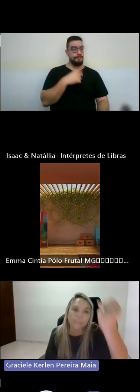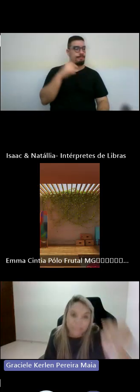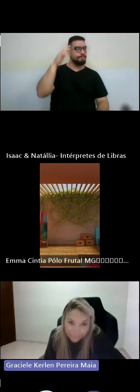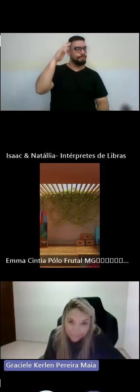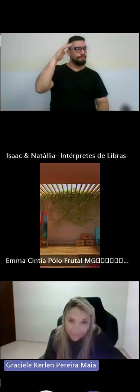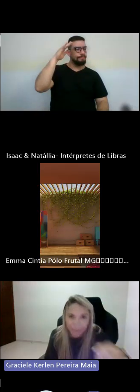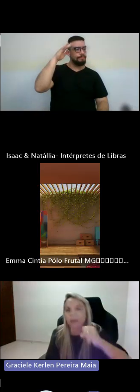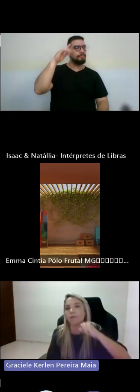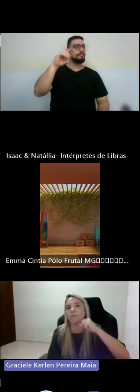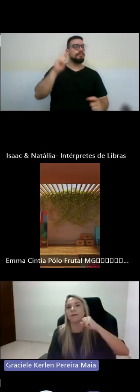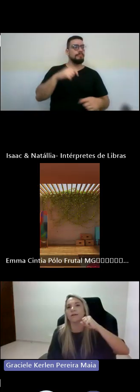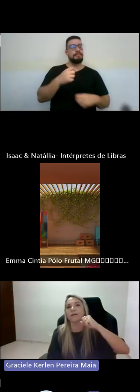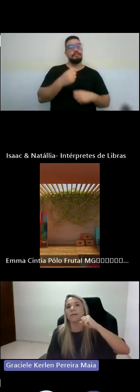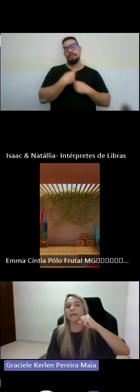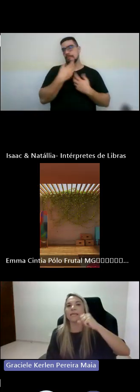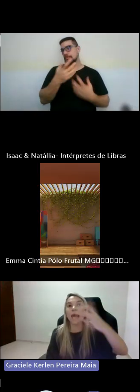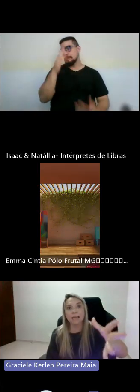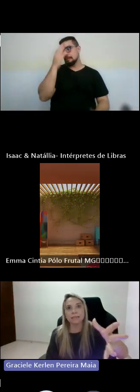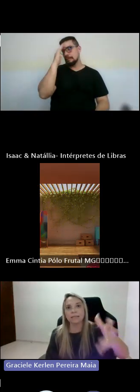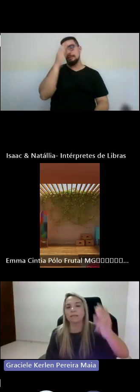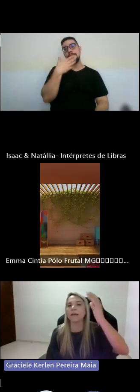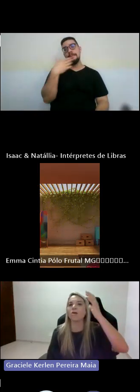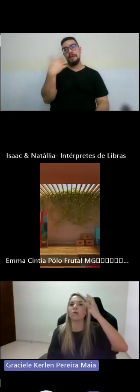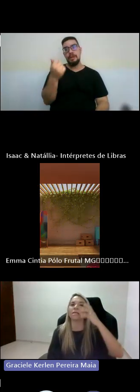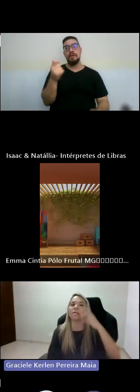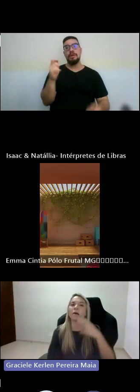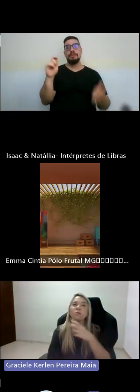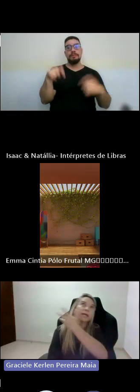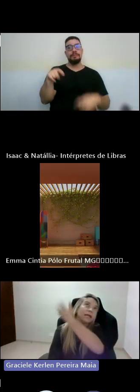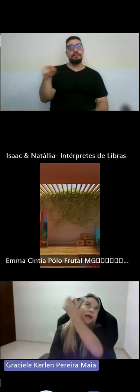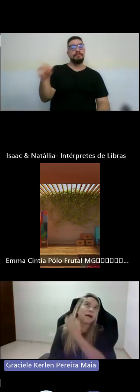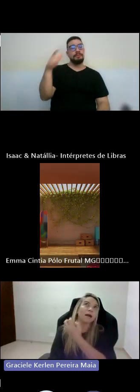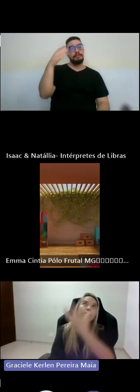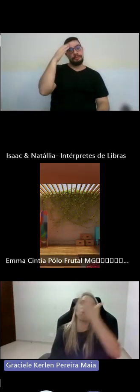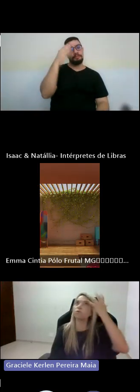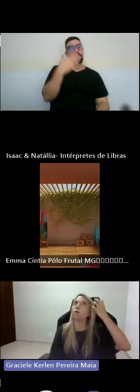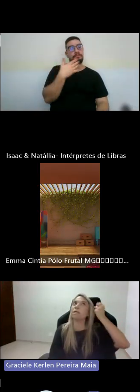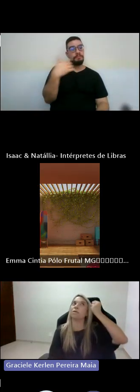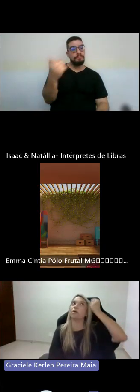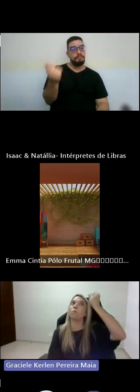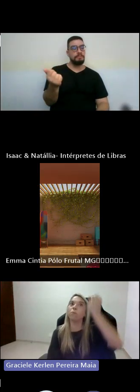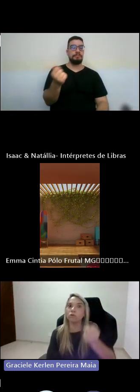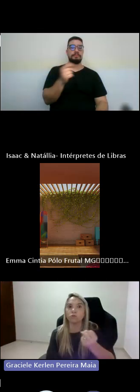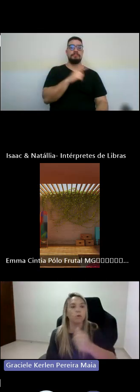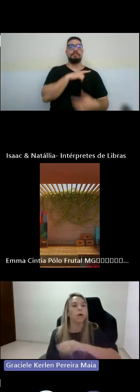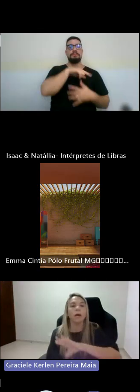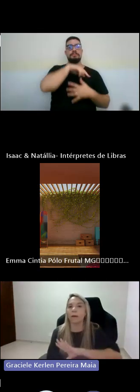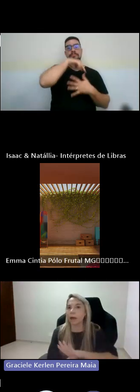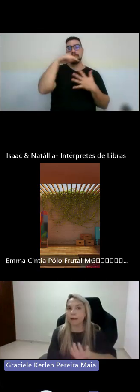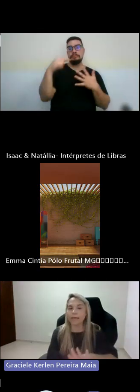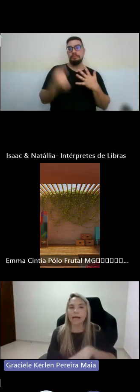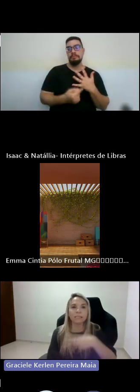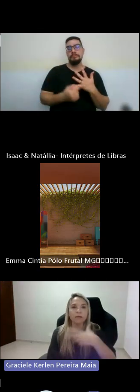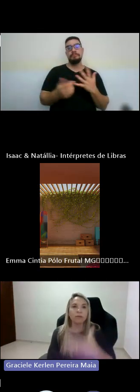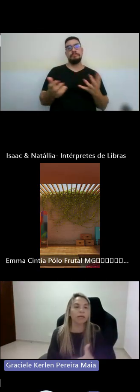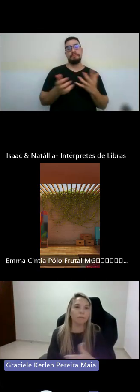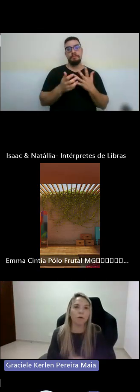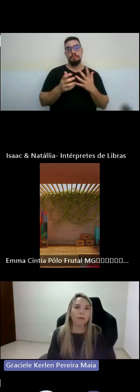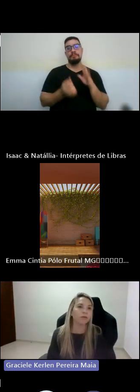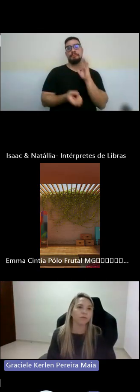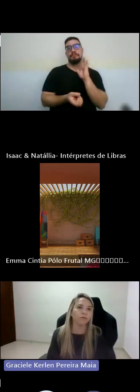pessoa possa entender melhor, para que ela entenda melhor e que eu tenha aquele arcabouço ali que eu busco, é uma